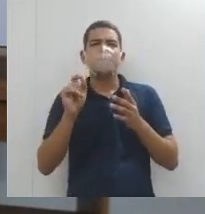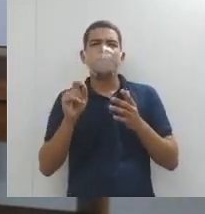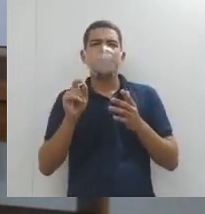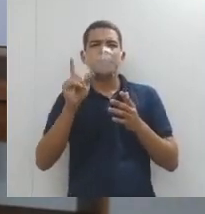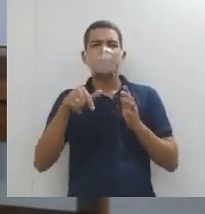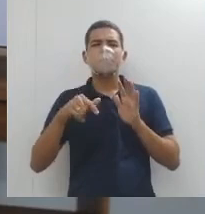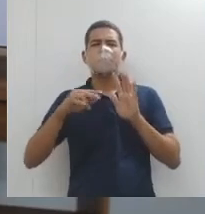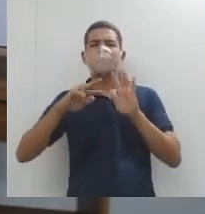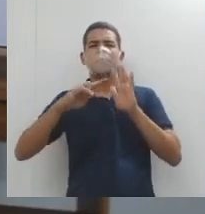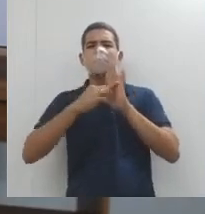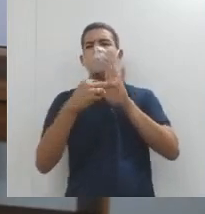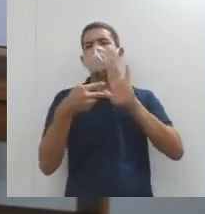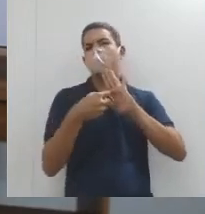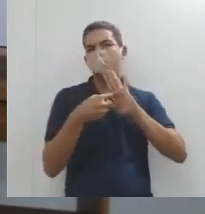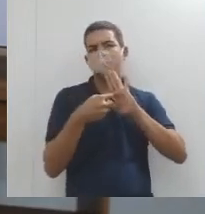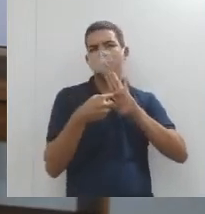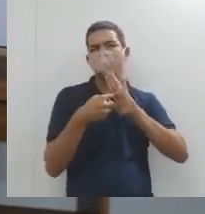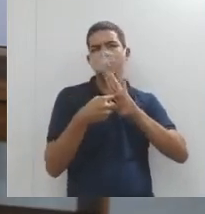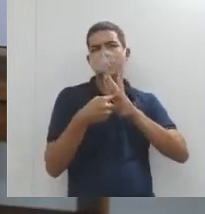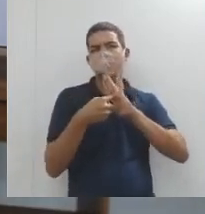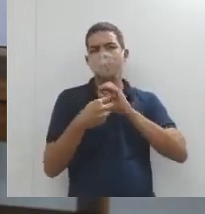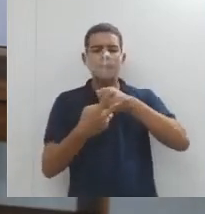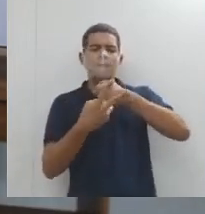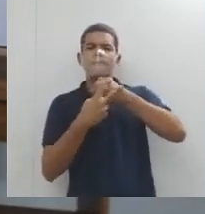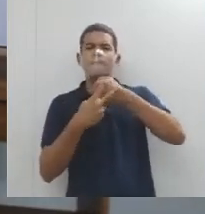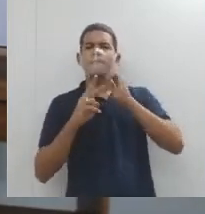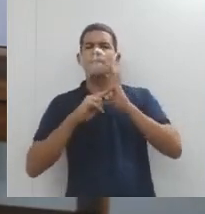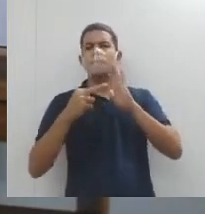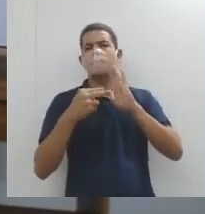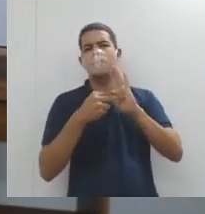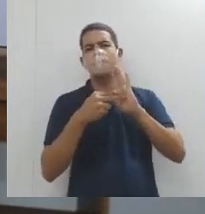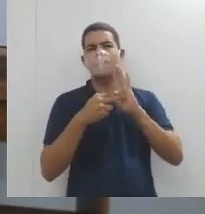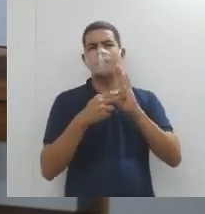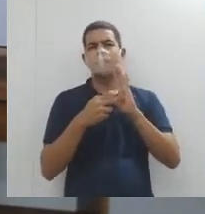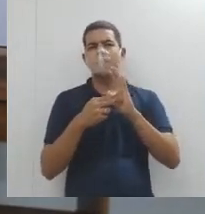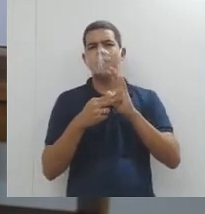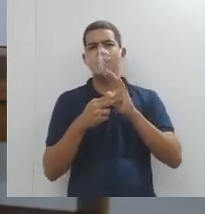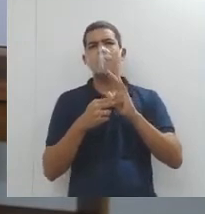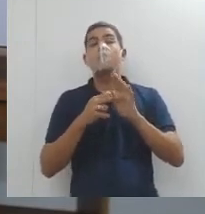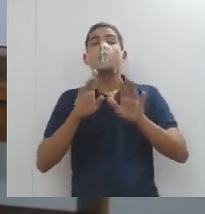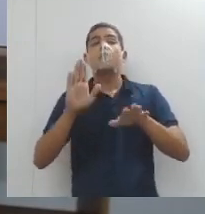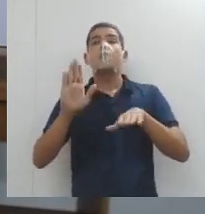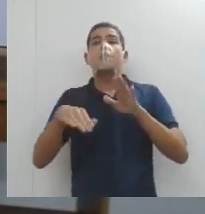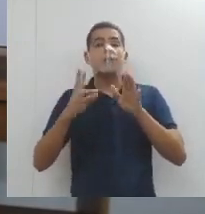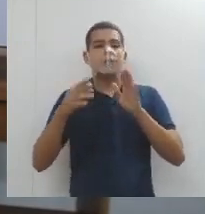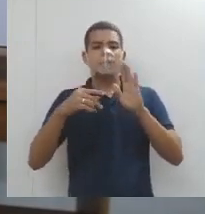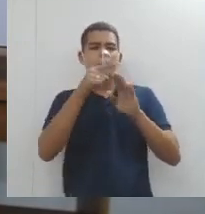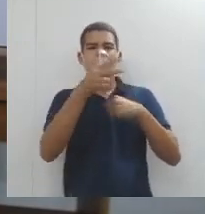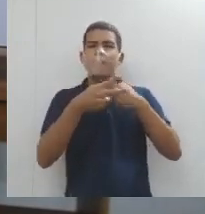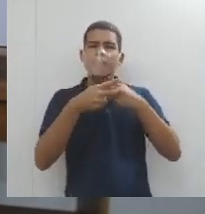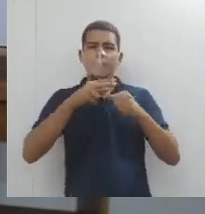o sentido, tá? O sentido do verbo. Muitas vezes, mudando o sentido